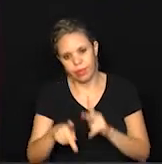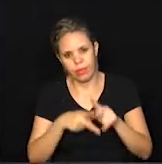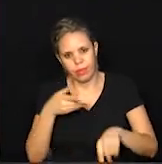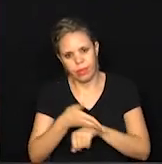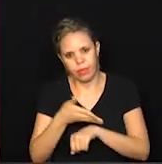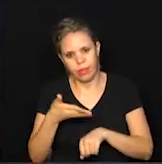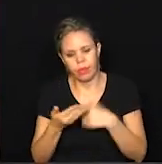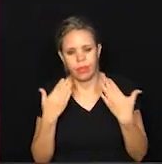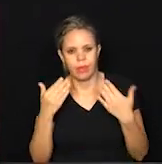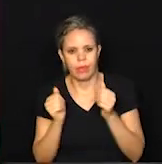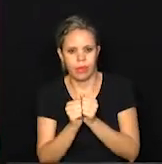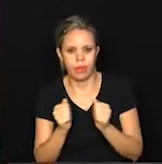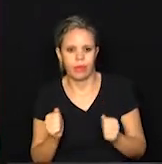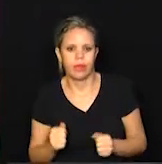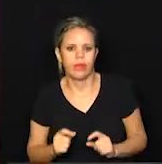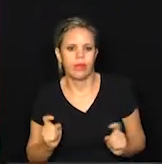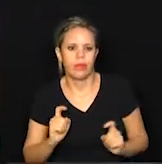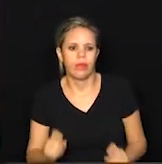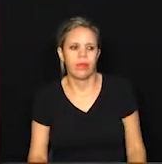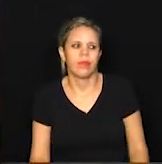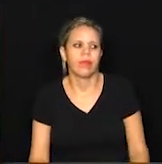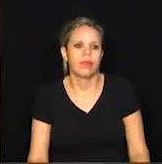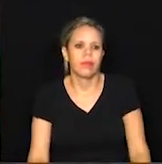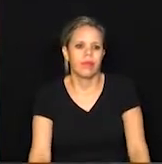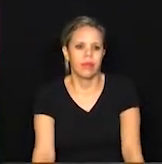que debateram conosco essa pauta.